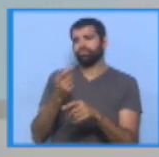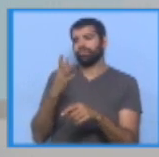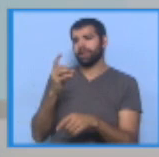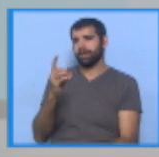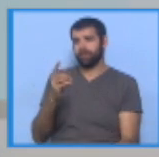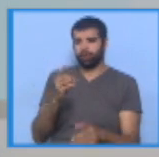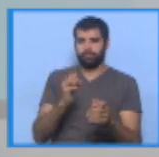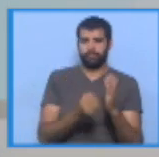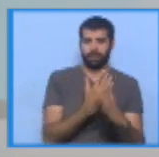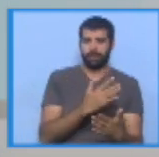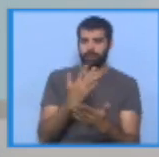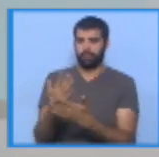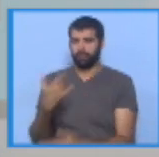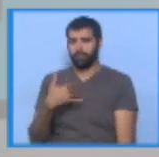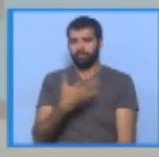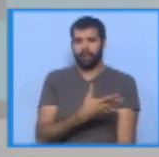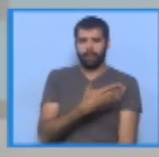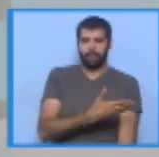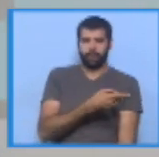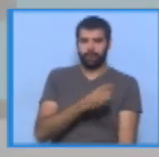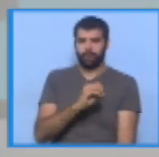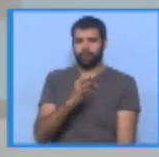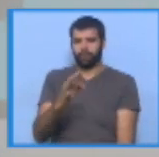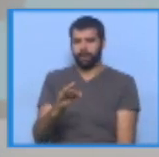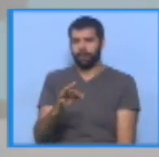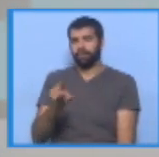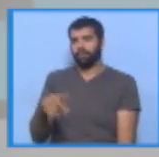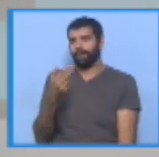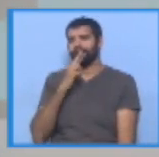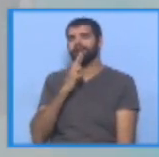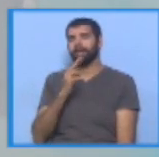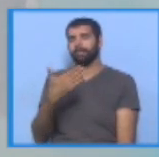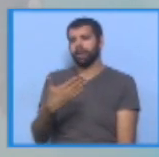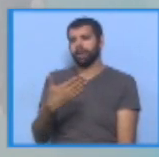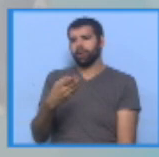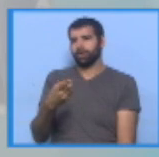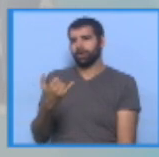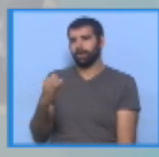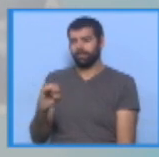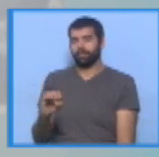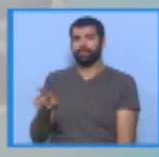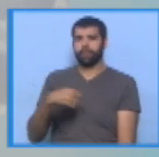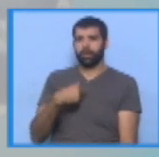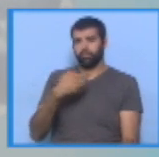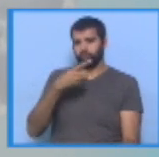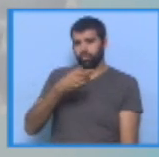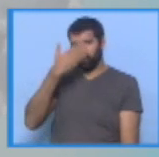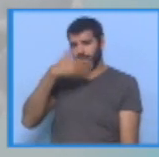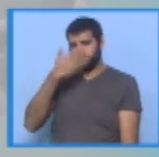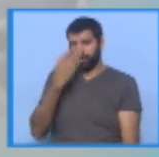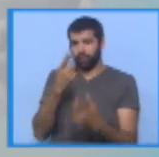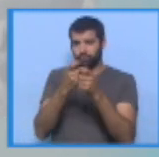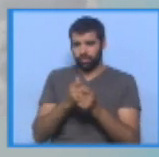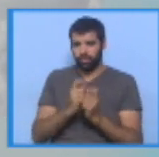dos Remédios em 1904 e a imagem de Nossa Senhora de Fátima em 1920. A novena que hoje começou às 6 da manhã vai prolongar-se até dia